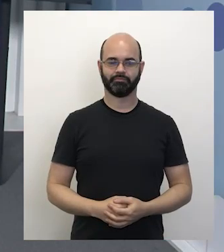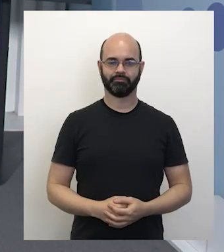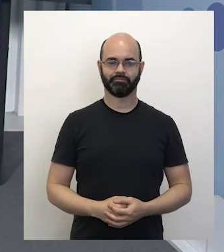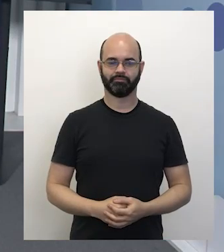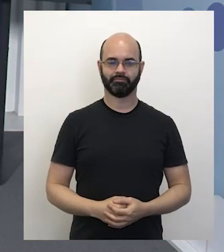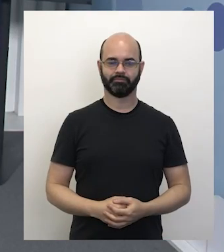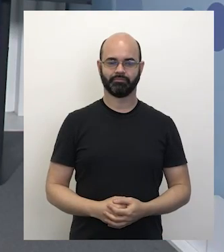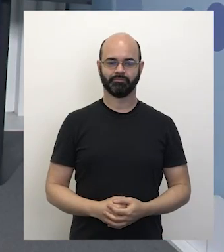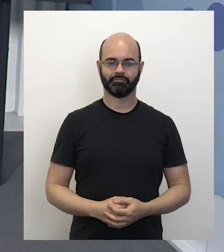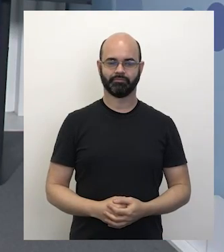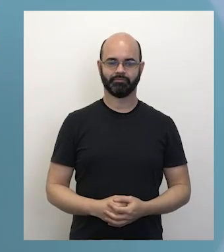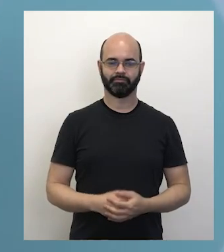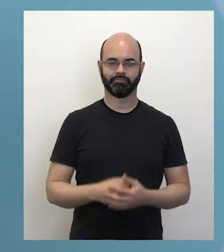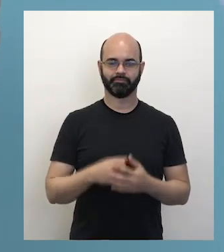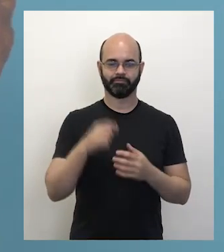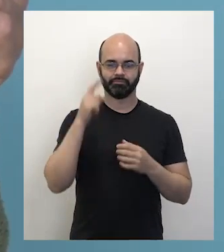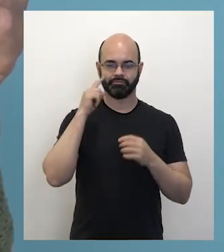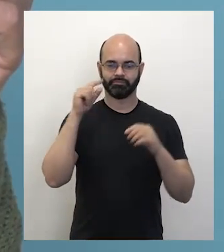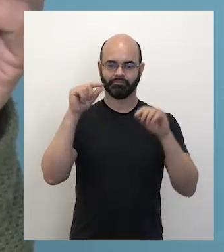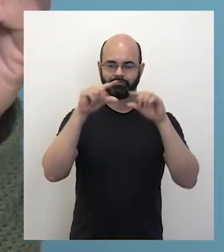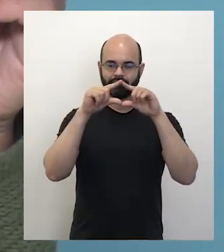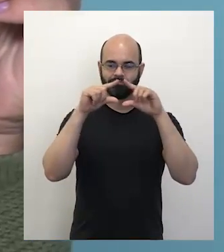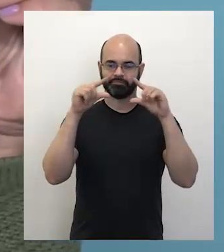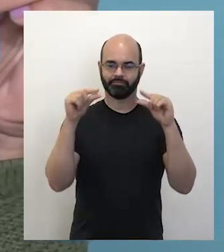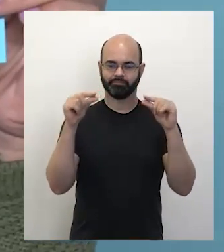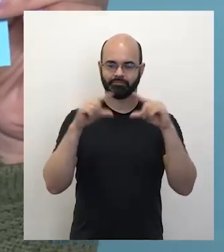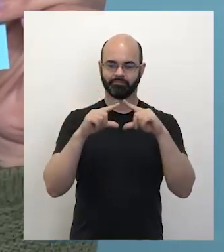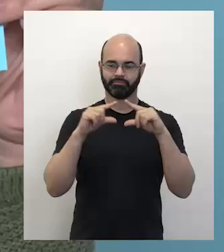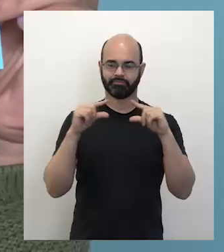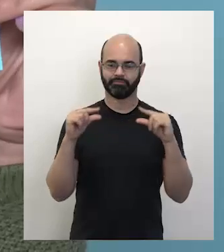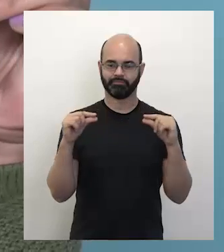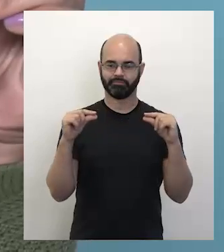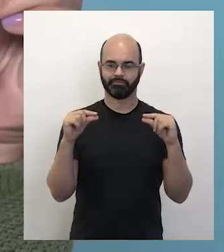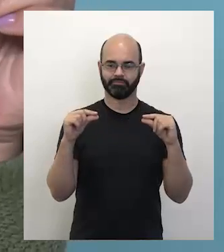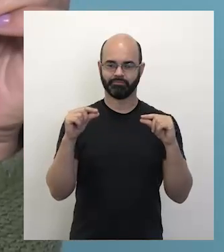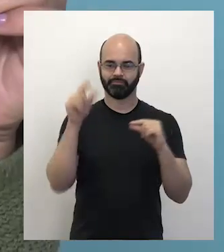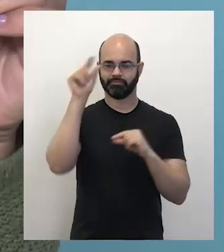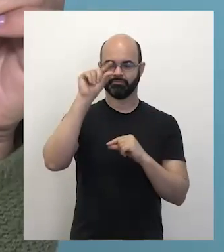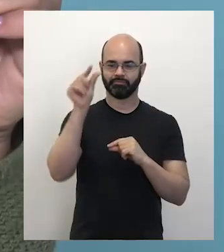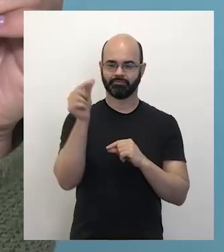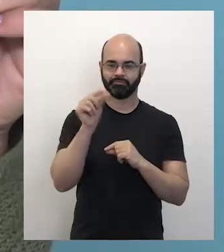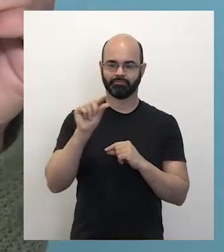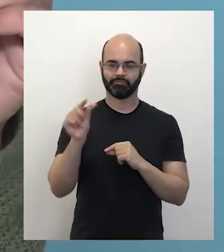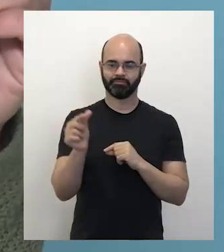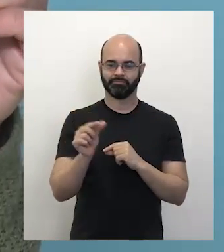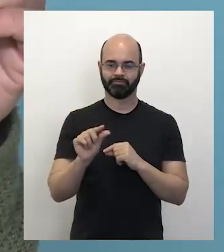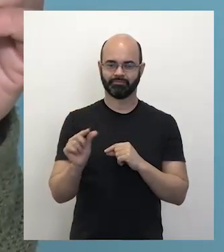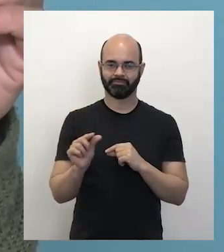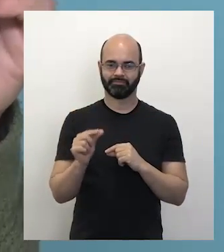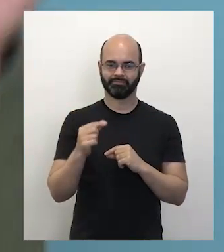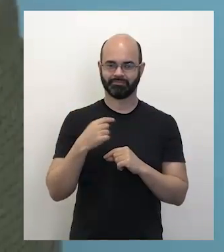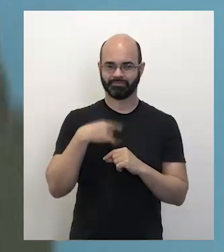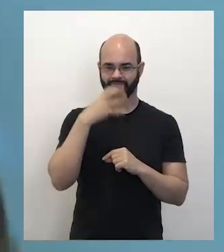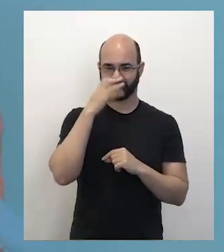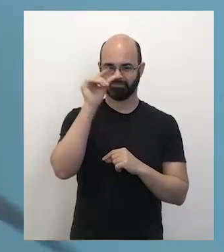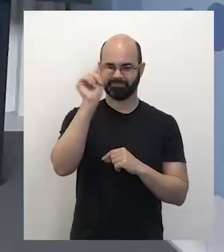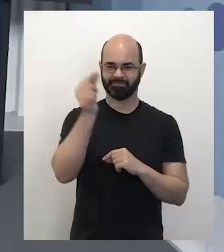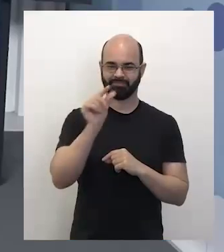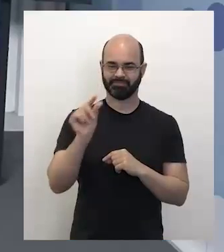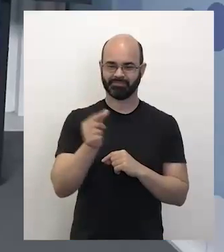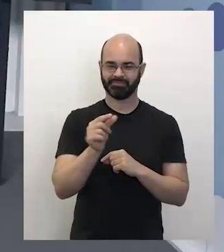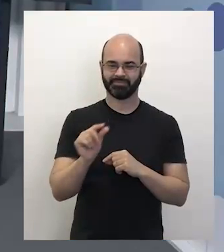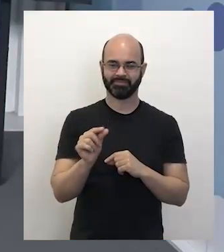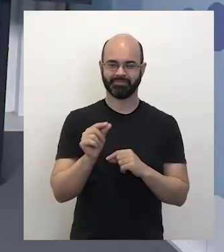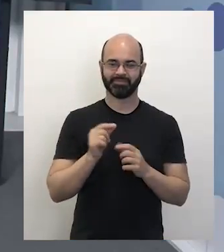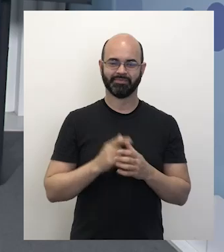2 amêndoas, tá vendo aqui, ó, 2 amêndoas. Isso aqui eu fiz firula, porque eu tava com vontade de fazer uma firulinha na cobrinha. Eu